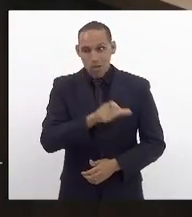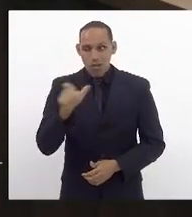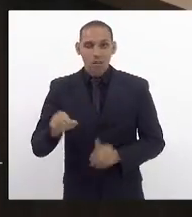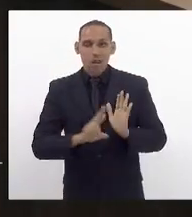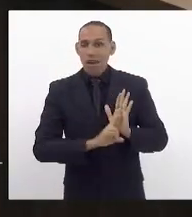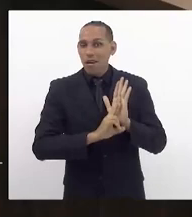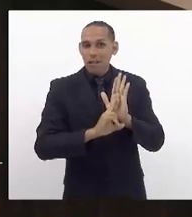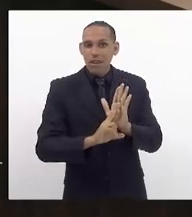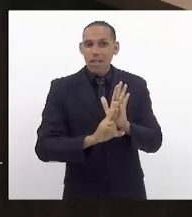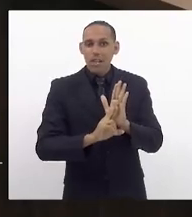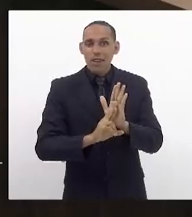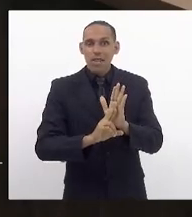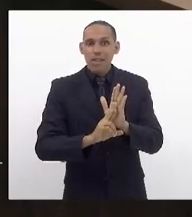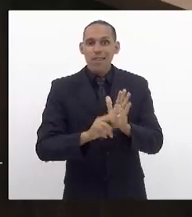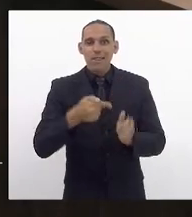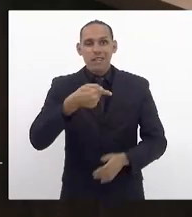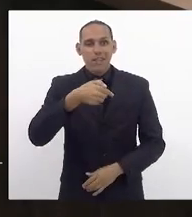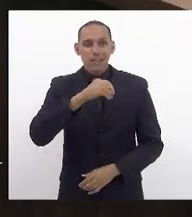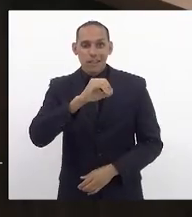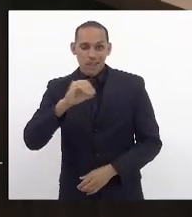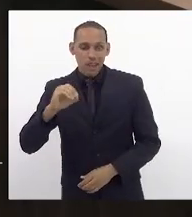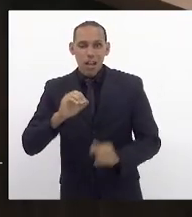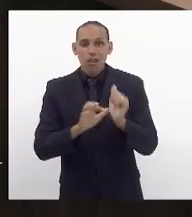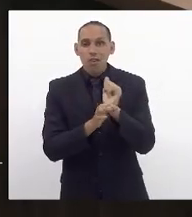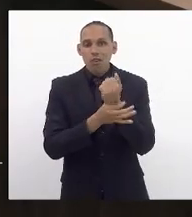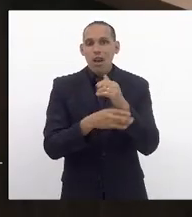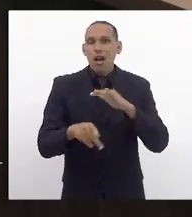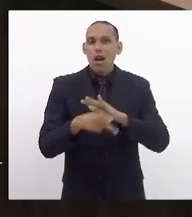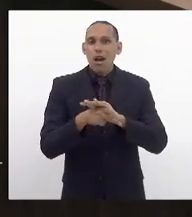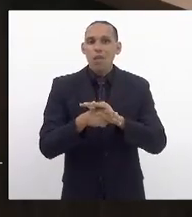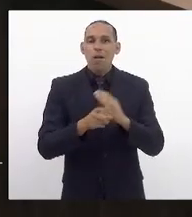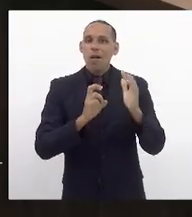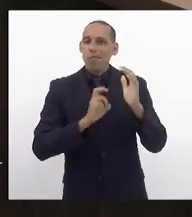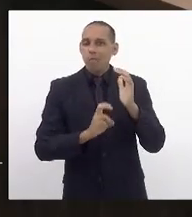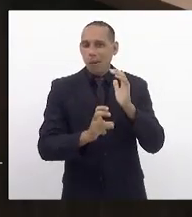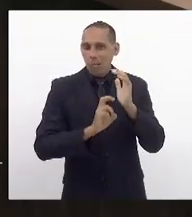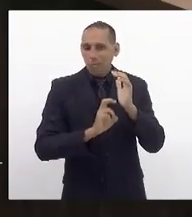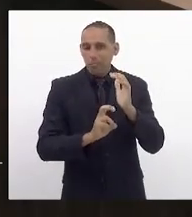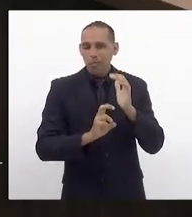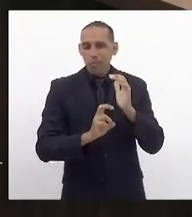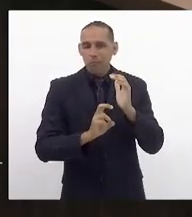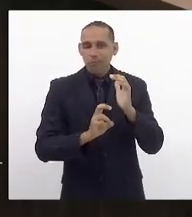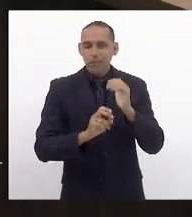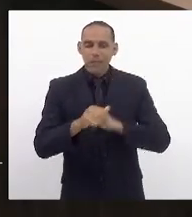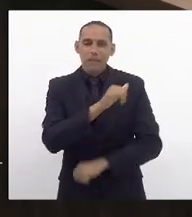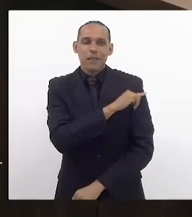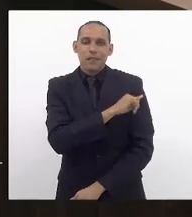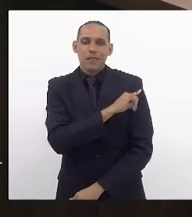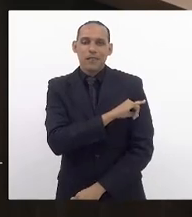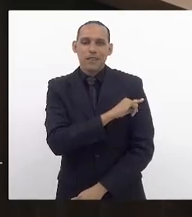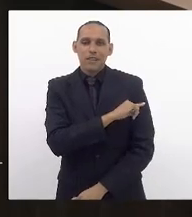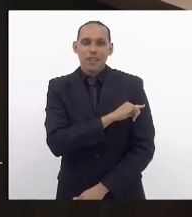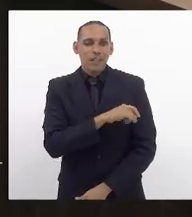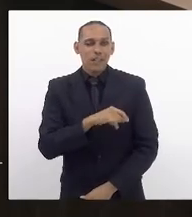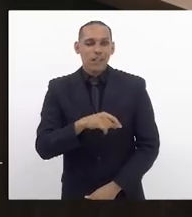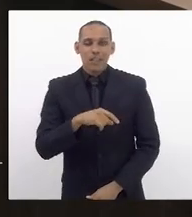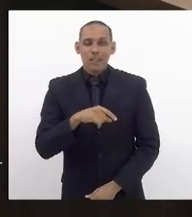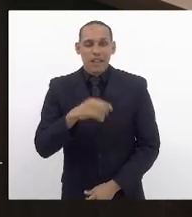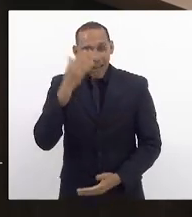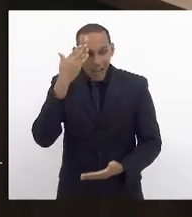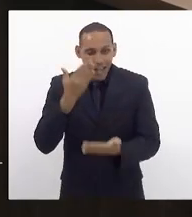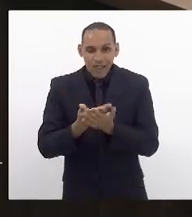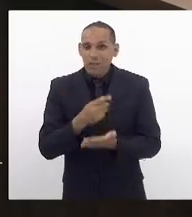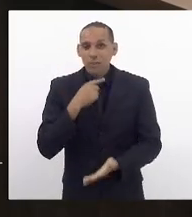700 seguranças do metrô do Rio de Janeiro. Senhor presidente, é inacreditável o que eu vou lhe